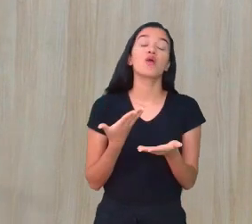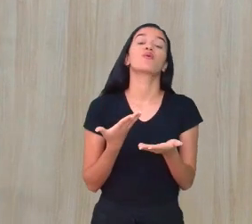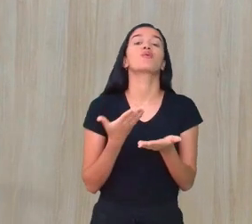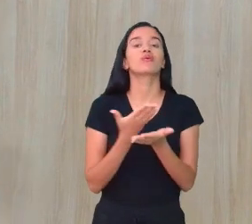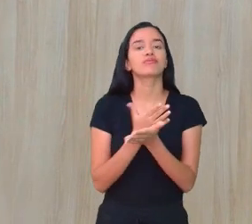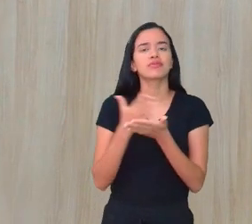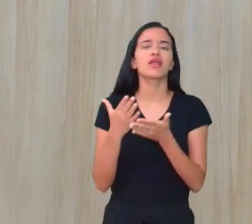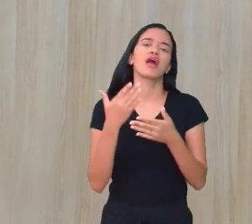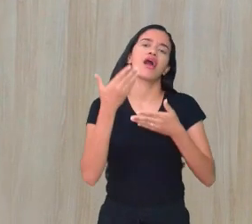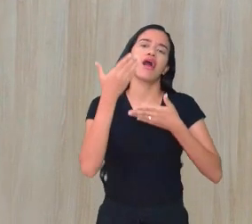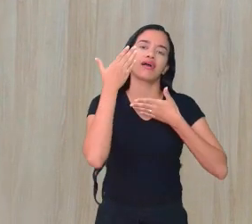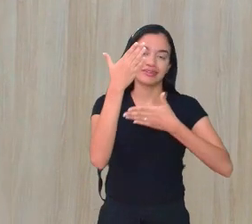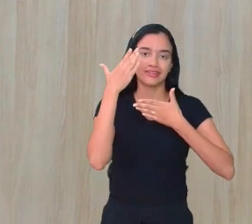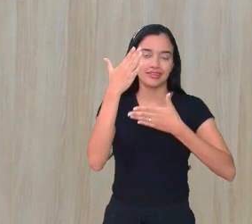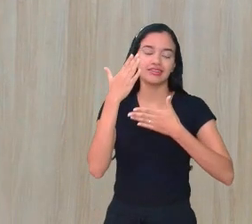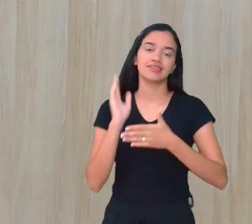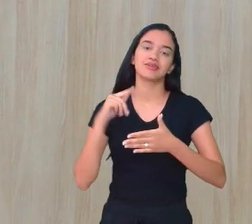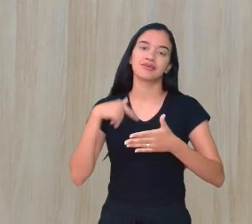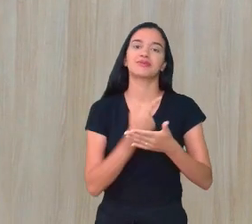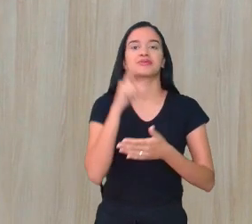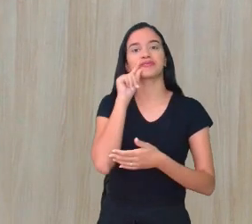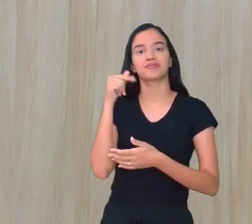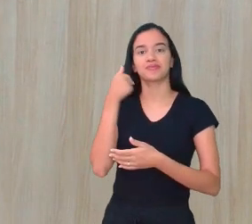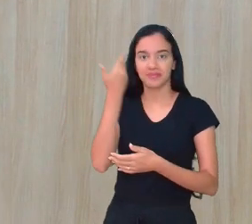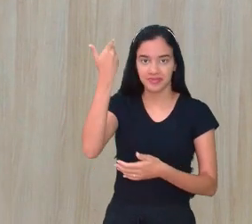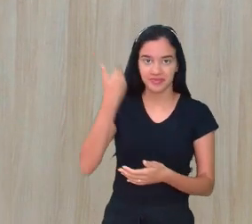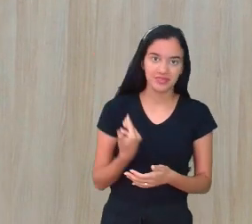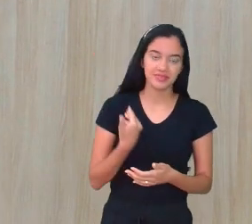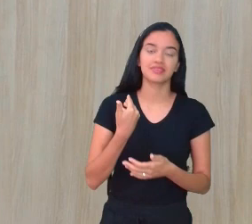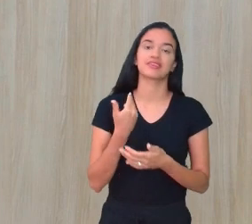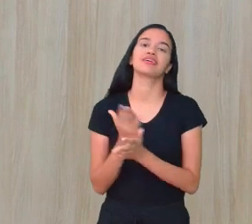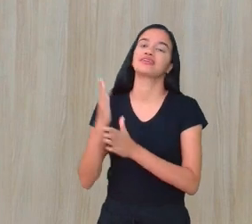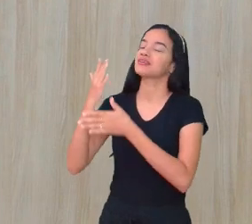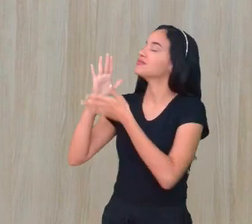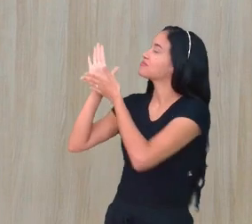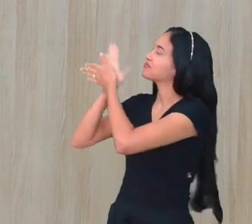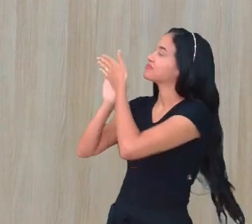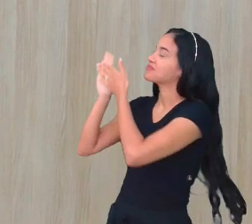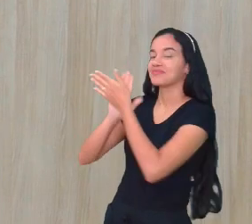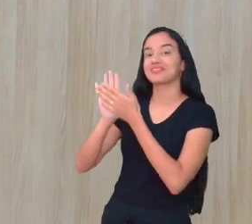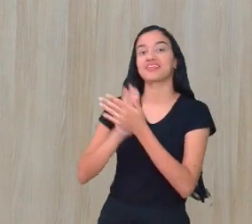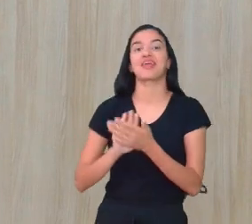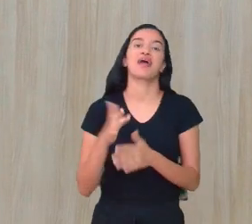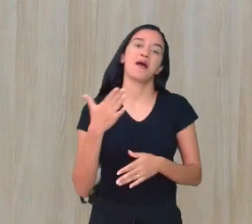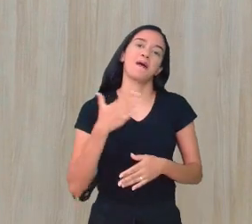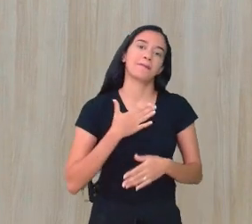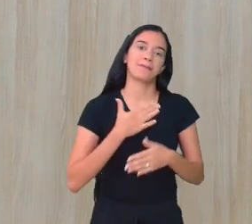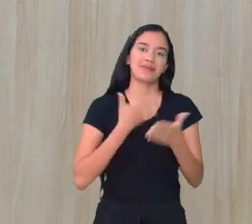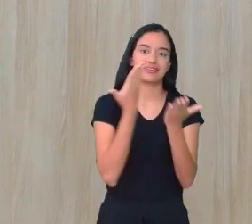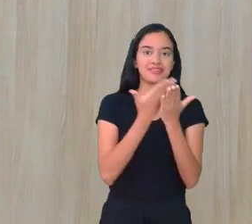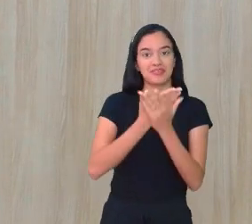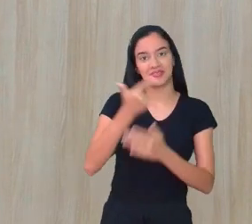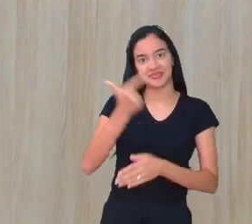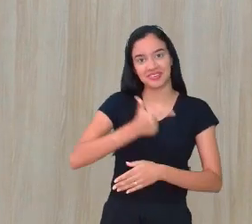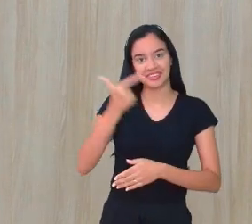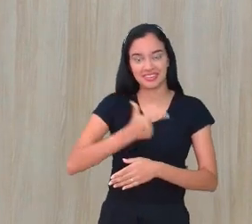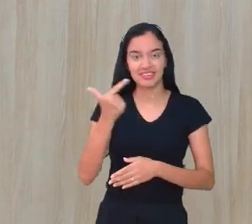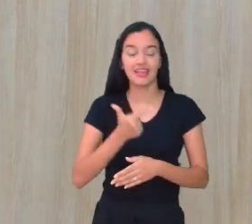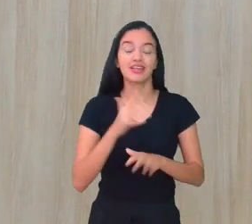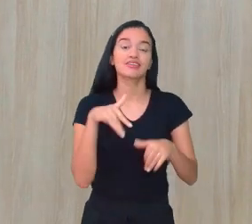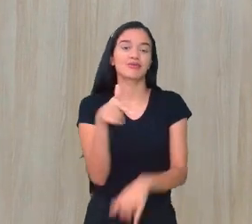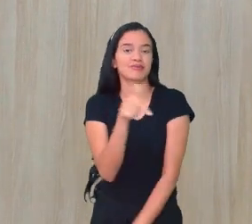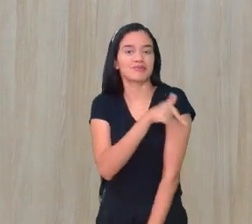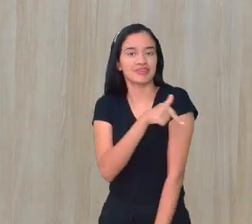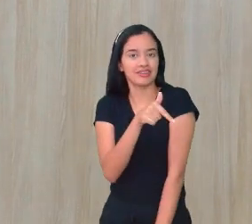aqui agradecendo a nossa querida Midian, né? Está aí já na segunda aula minha de hoje, então estava comigo no